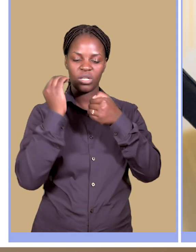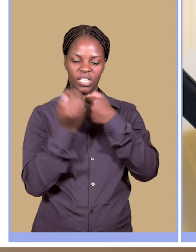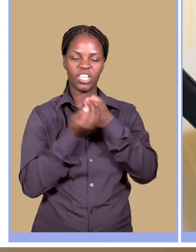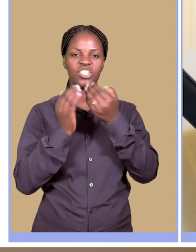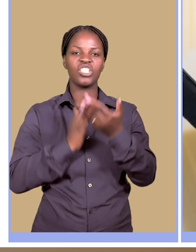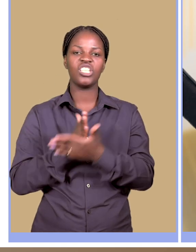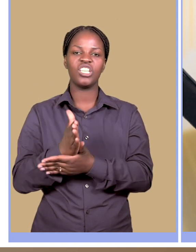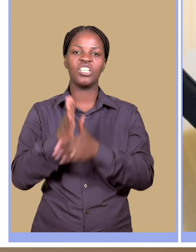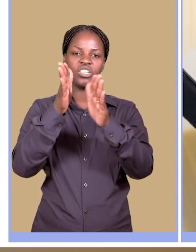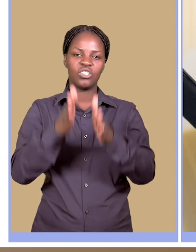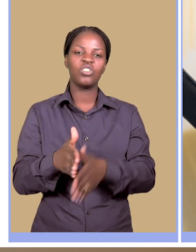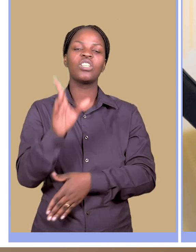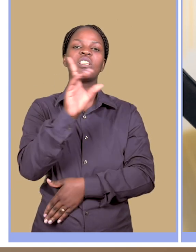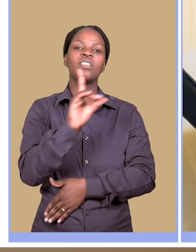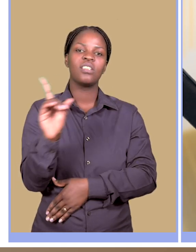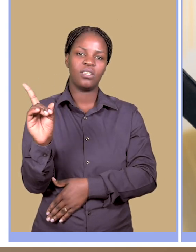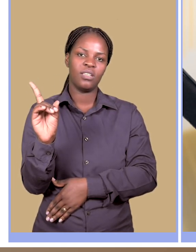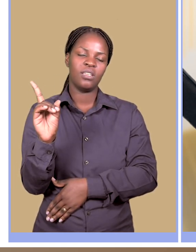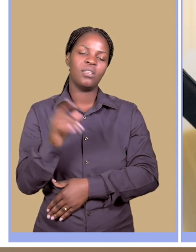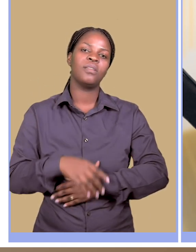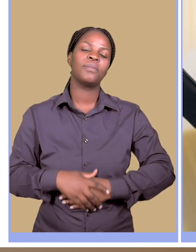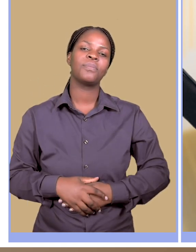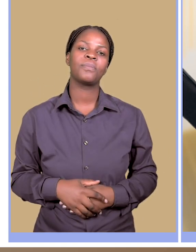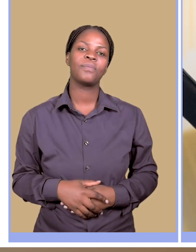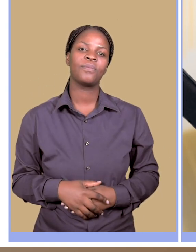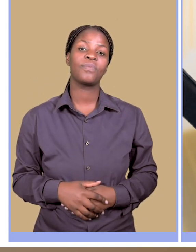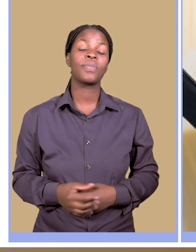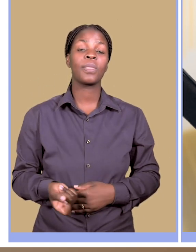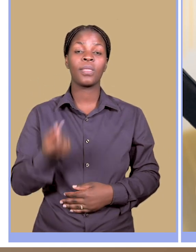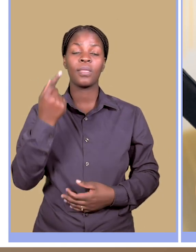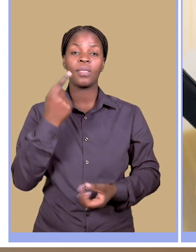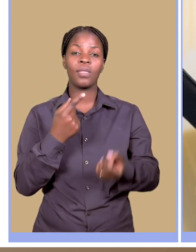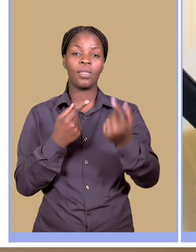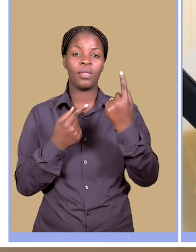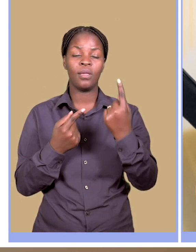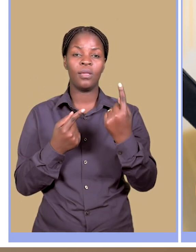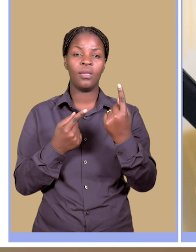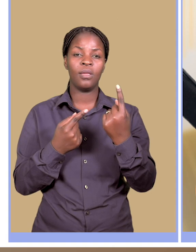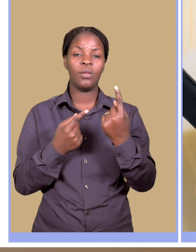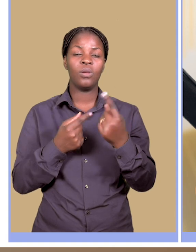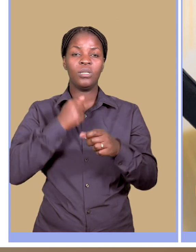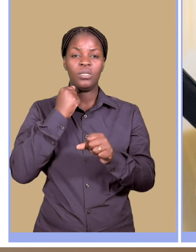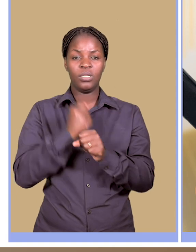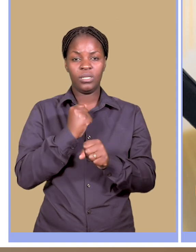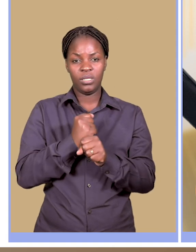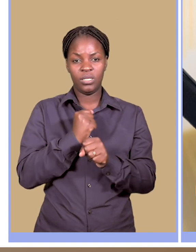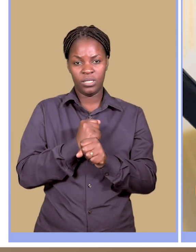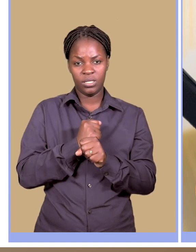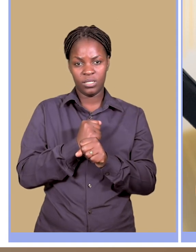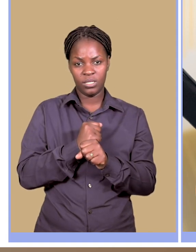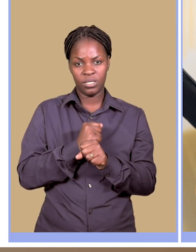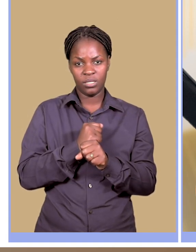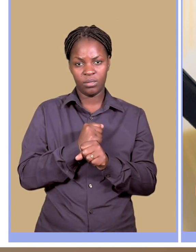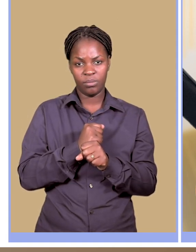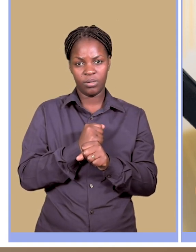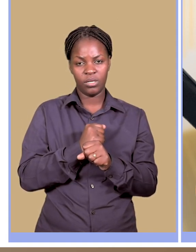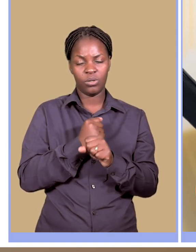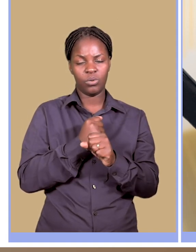lei que protege os direitos das pessoas com deficiência, e que alguns dos que foram mentores que